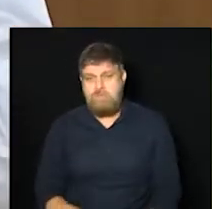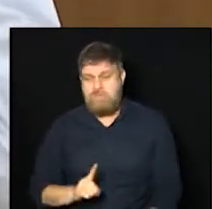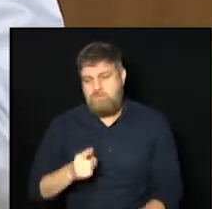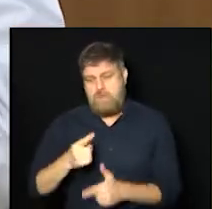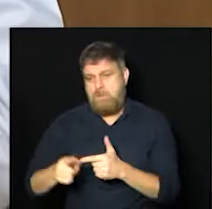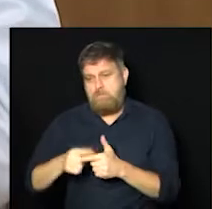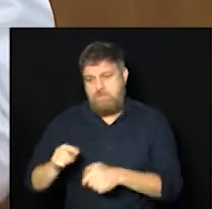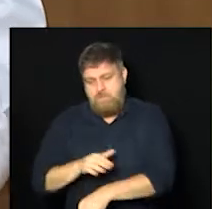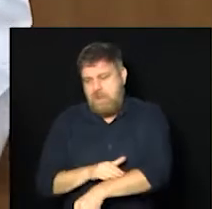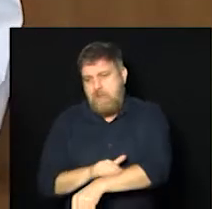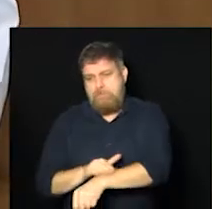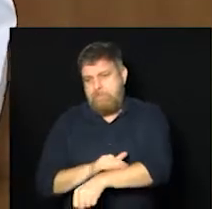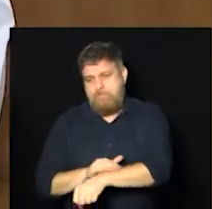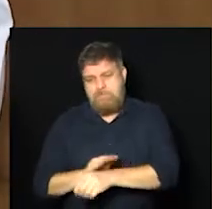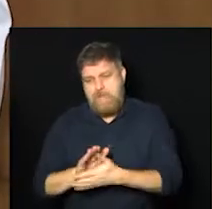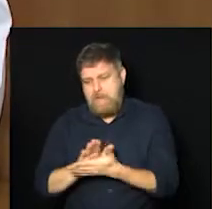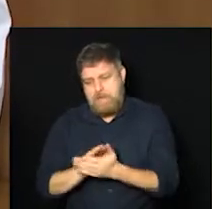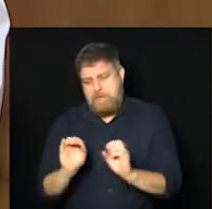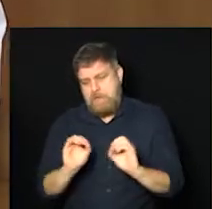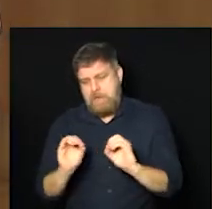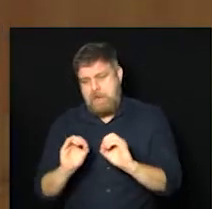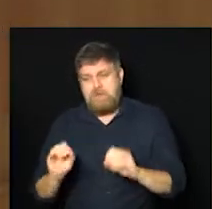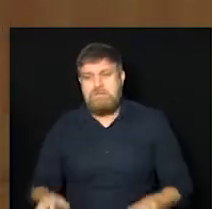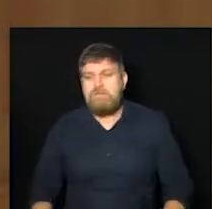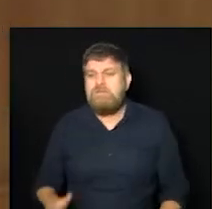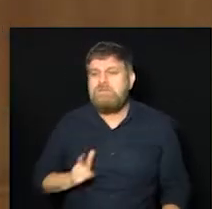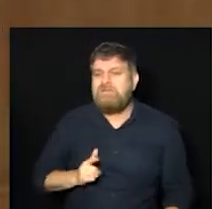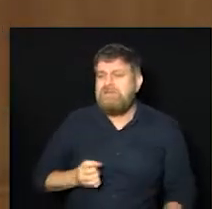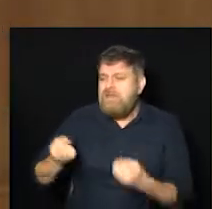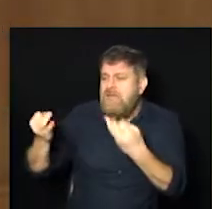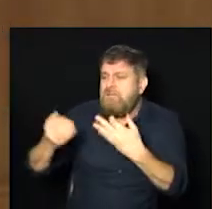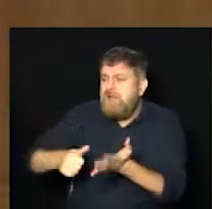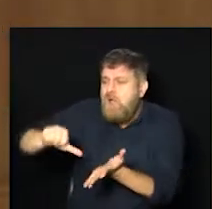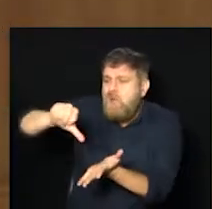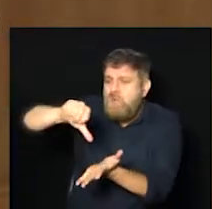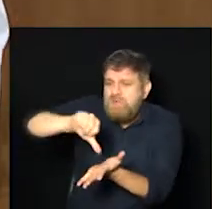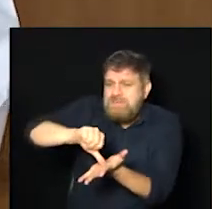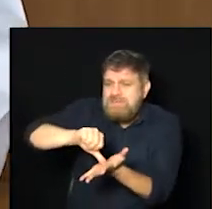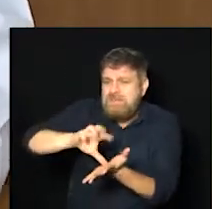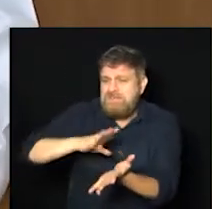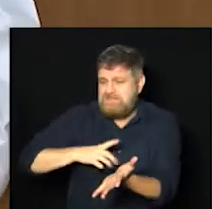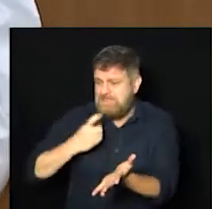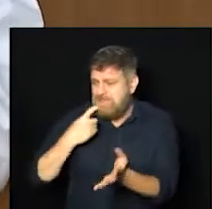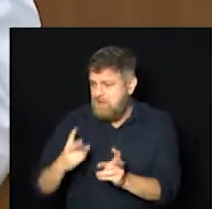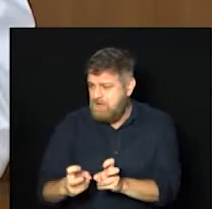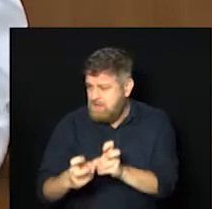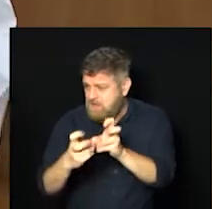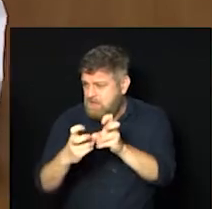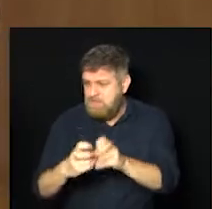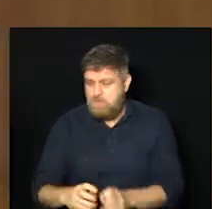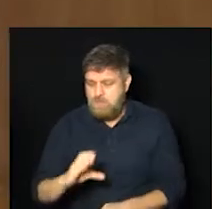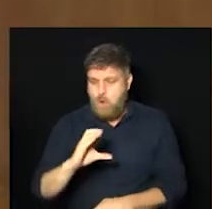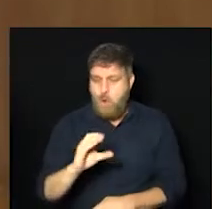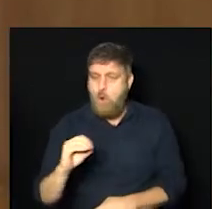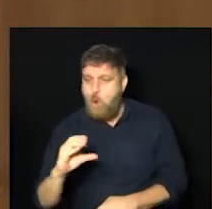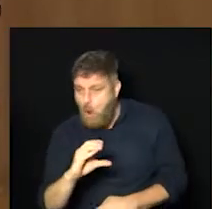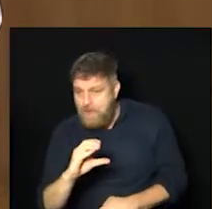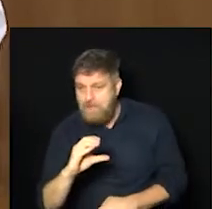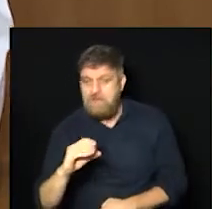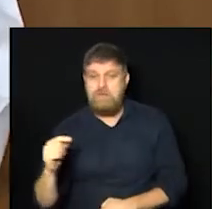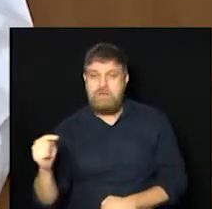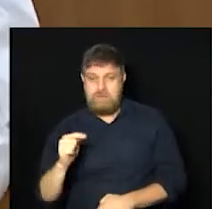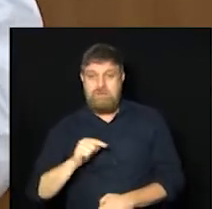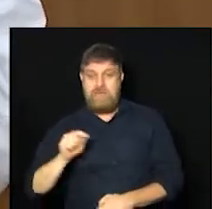problema. Bom, fale um pouquinho, doutora, a respeito aqui do Centro de Oncologia de Campinas, o COC. Sim, o Centro de Oncologia Campinas